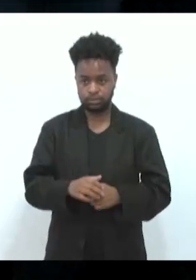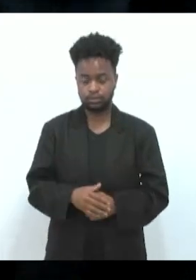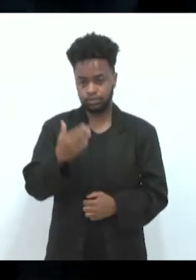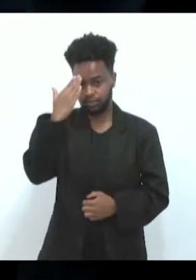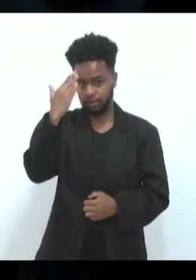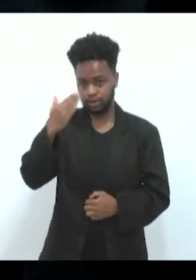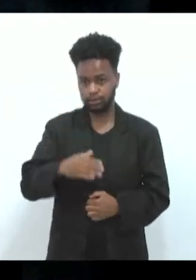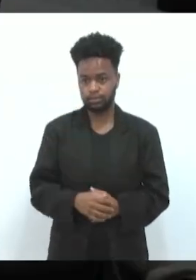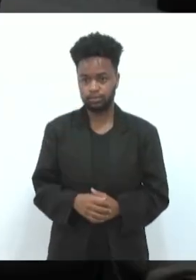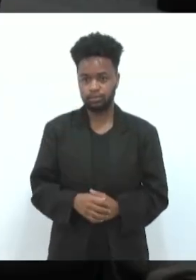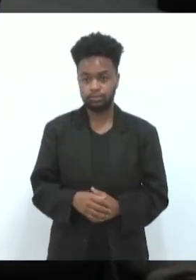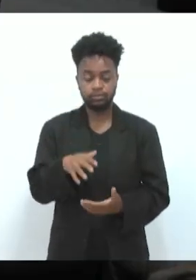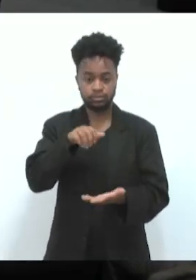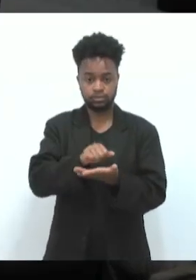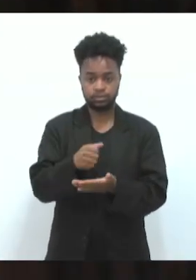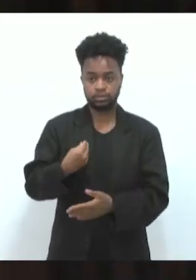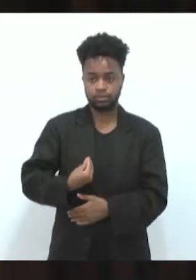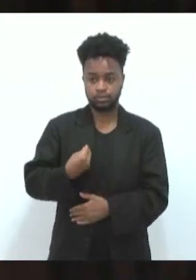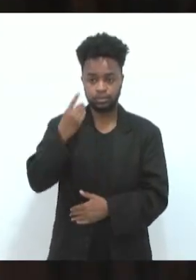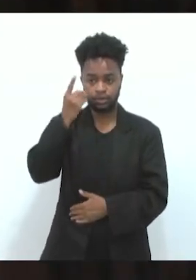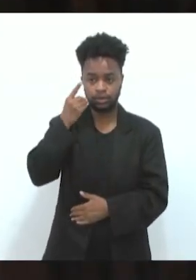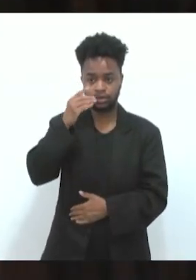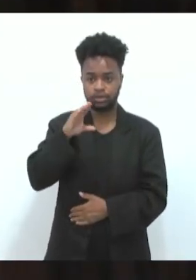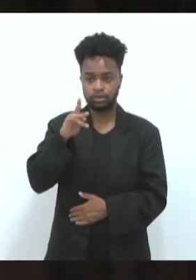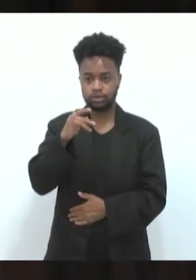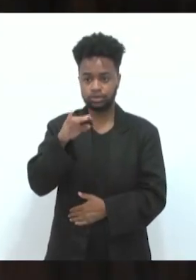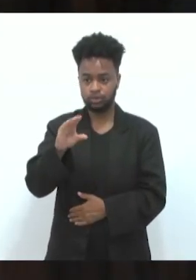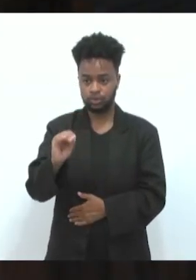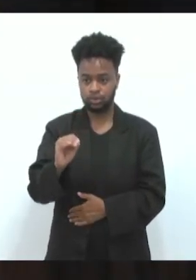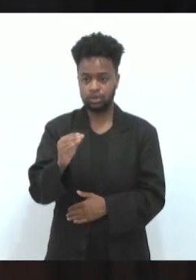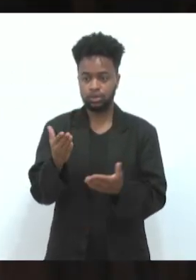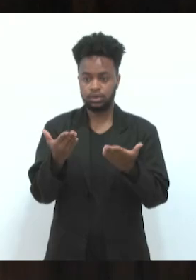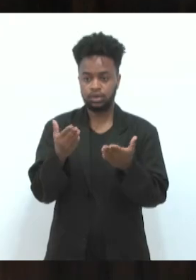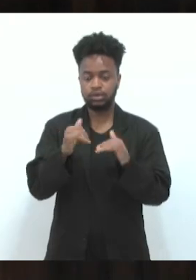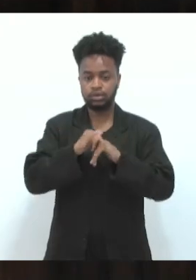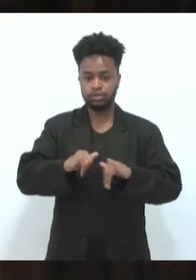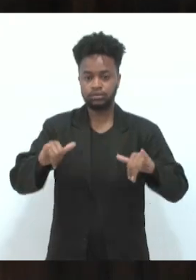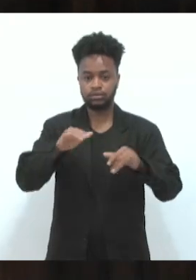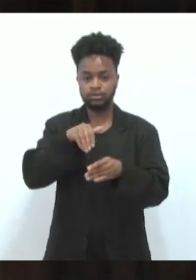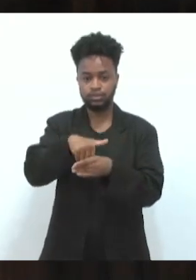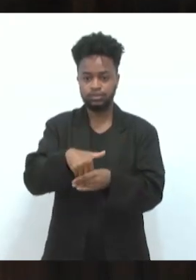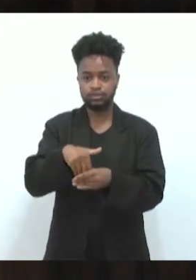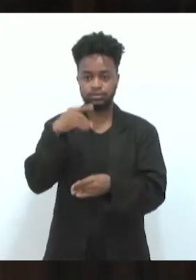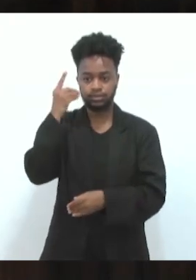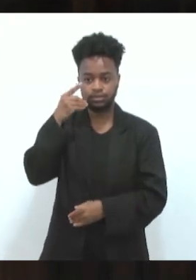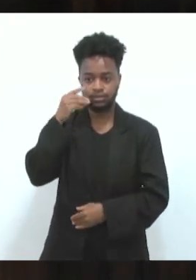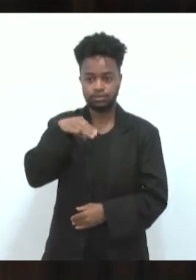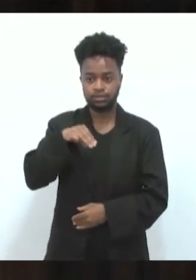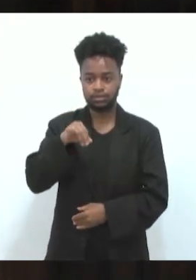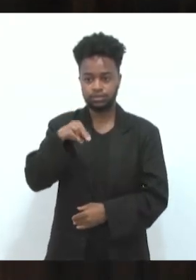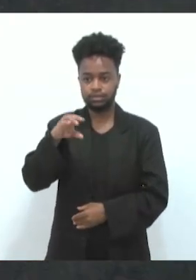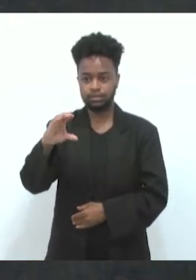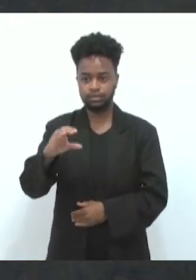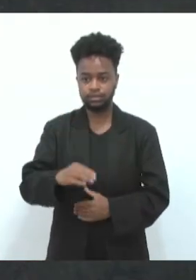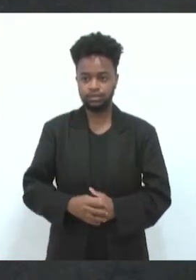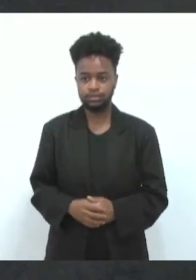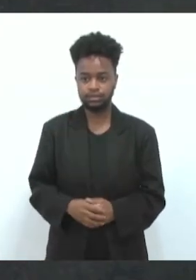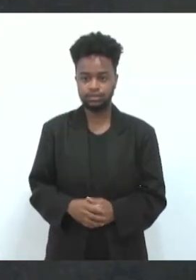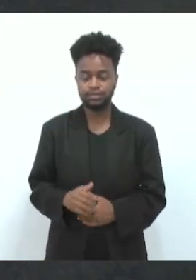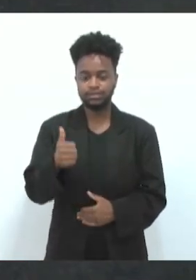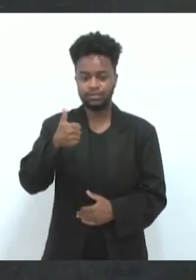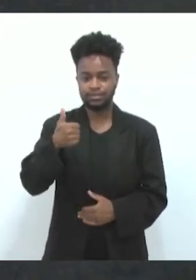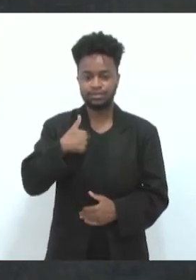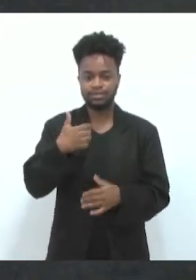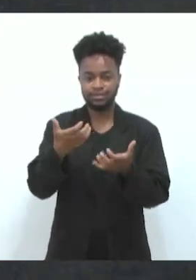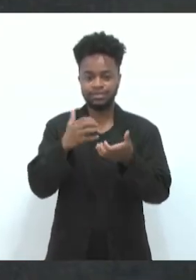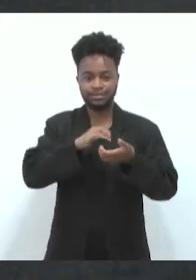obrigado. Então, registrada a presença do deputado Então, Chico Machado. para a declaração. Para a declaração de voto, deputado Carlos Mink. Primeiro, queria